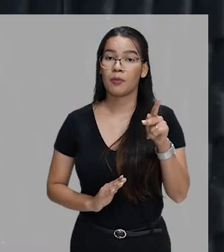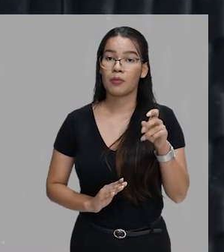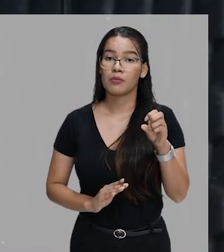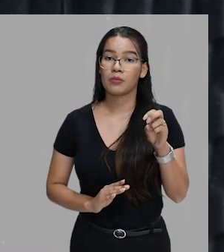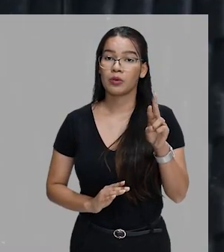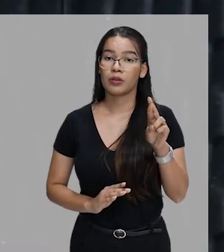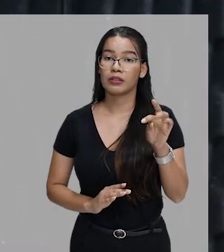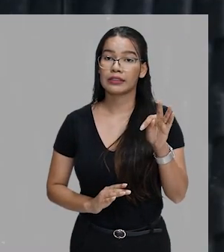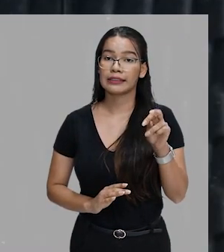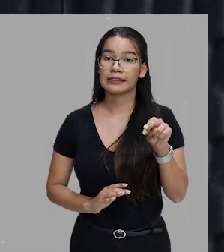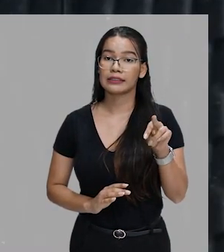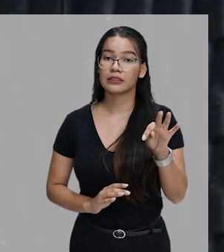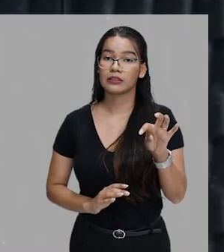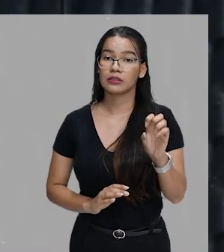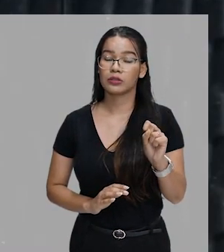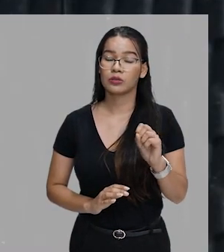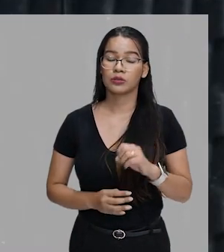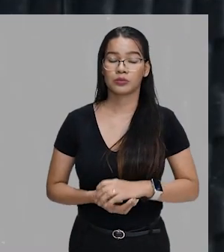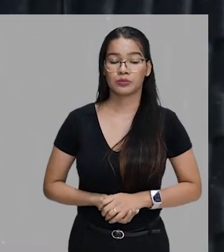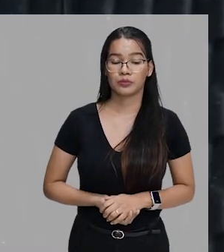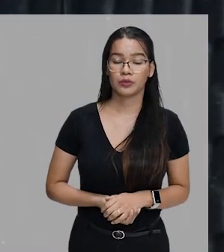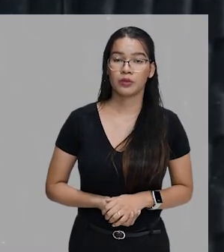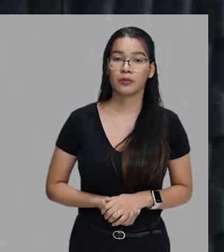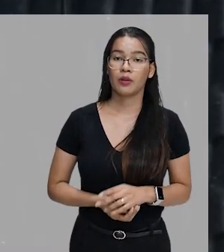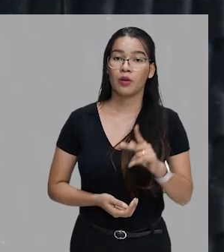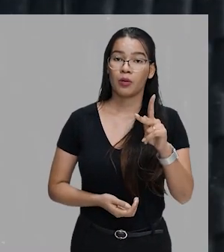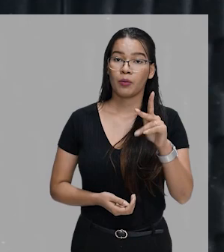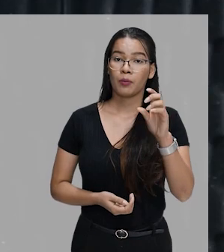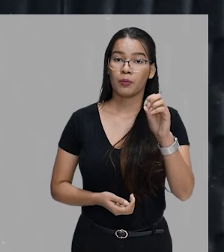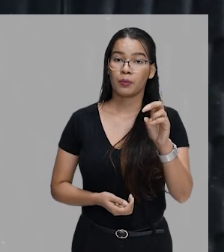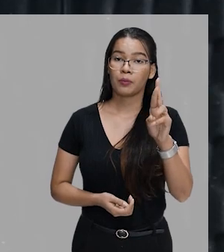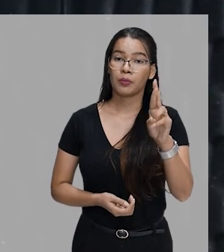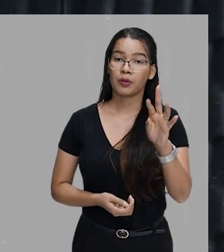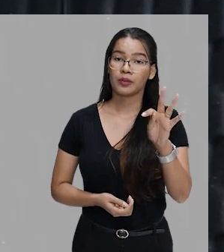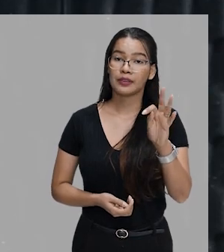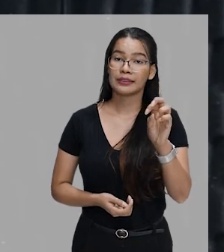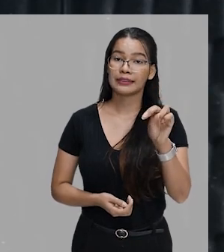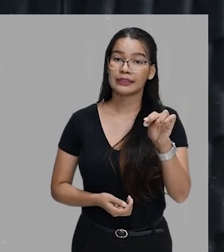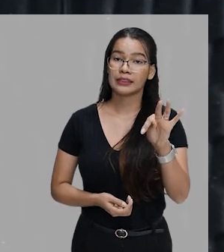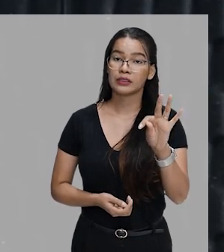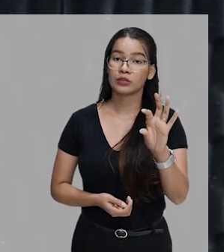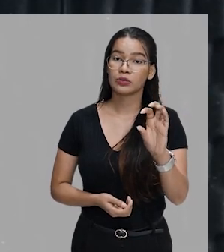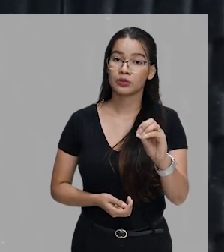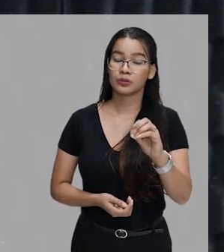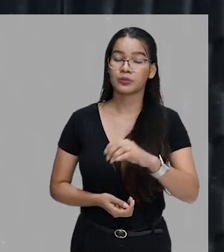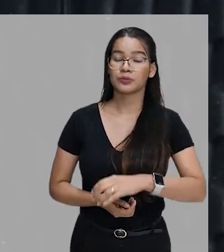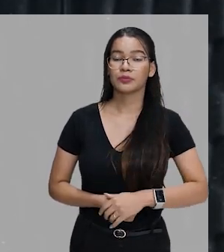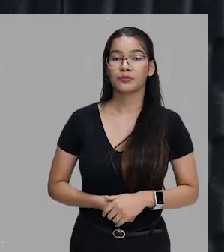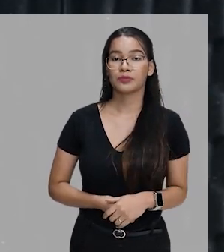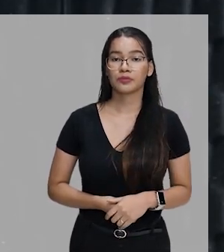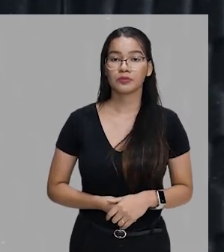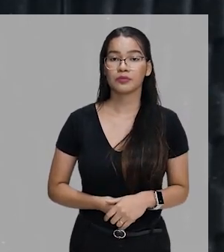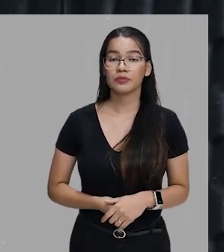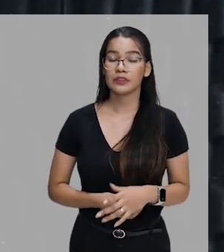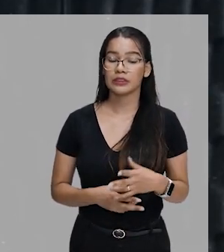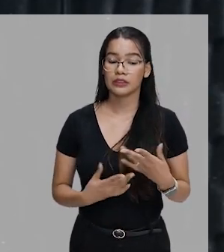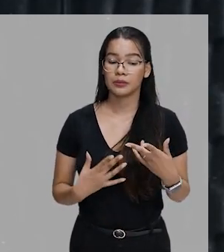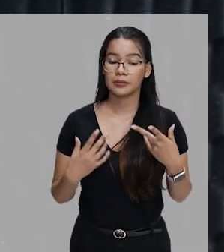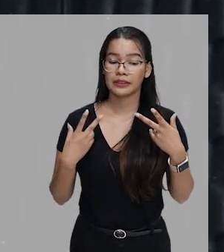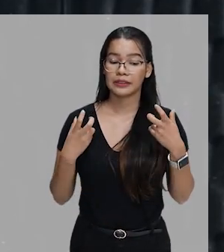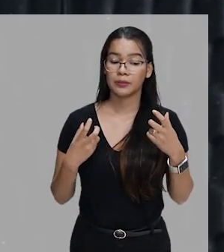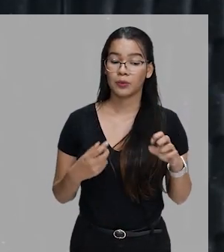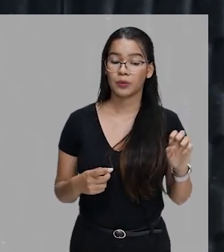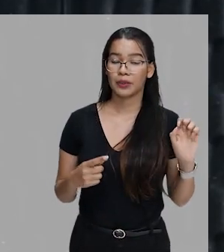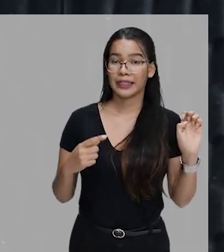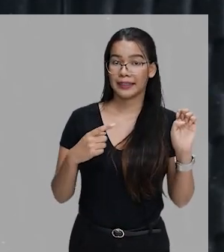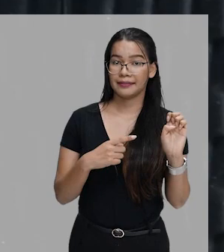nos dias maus e estardes inabaláveis no cumprimento do vosso dever. Olha só, ainda tem aqui o